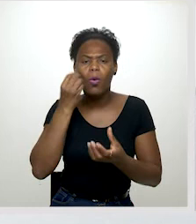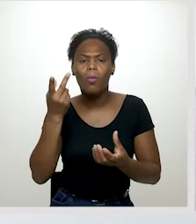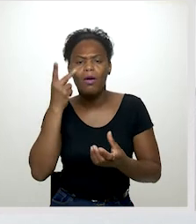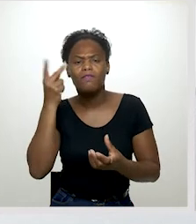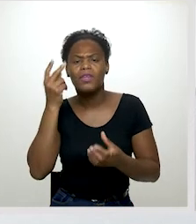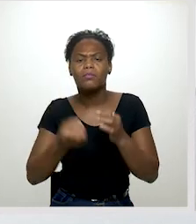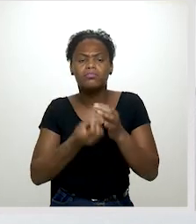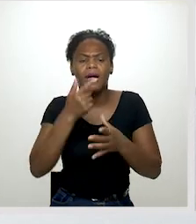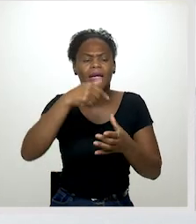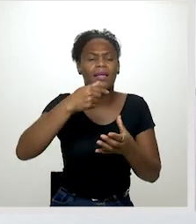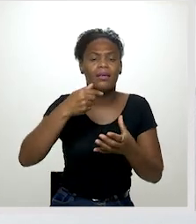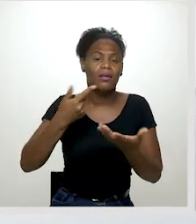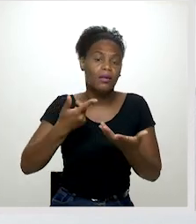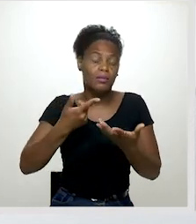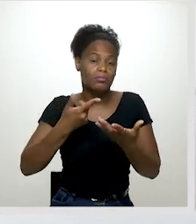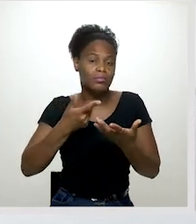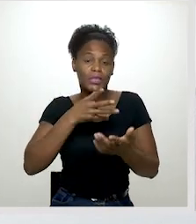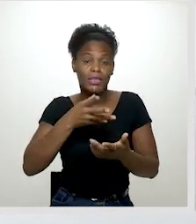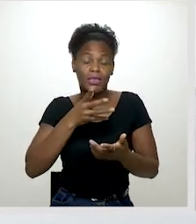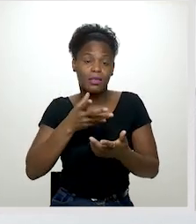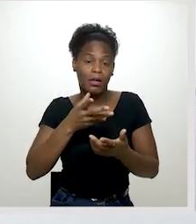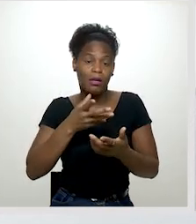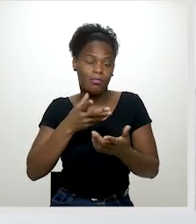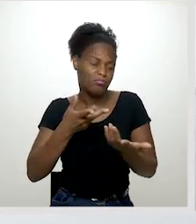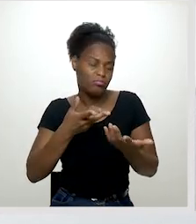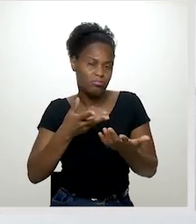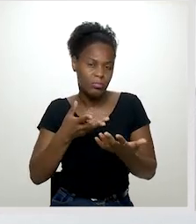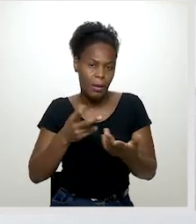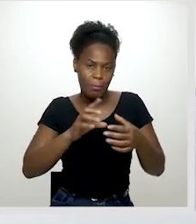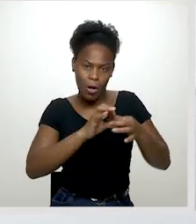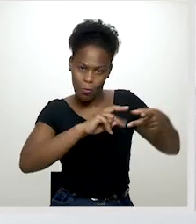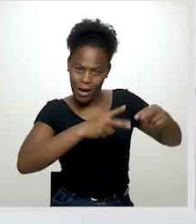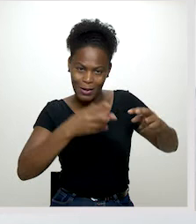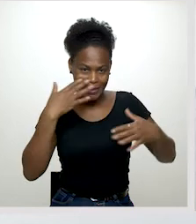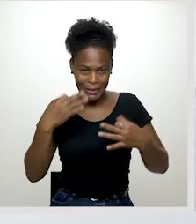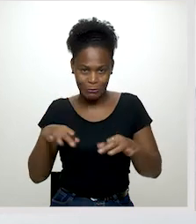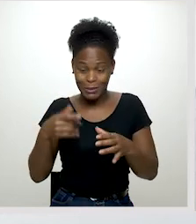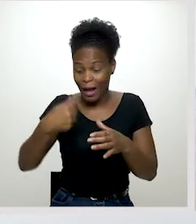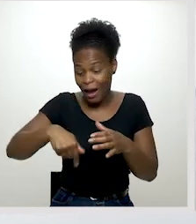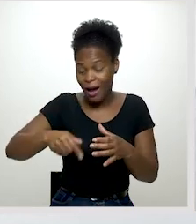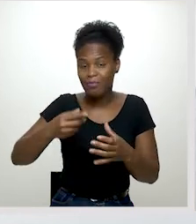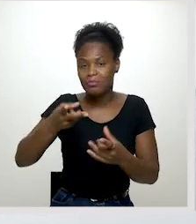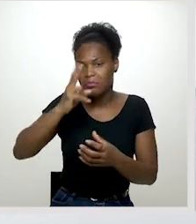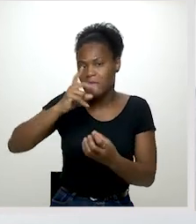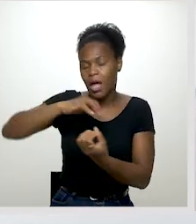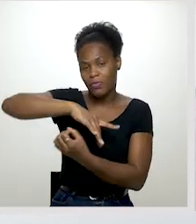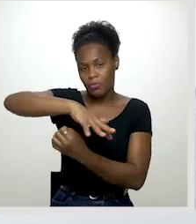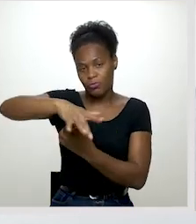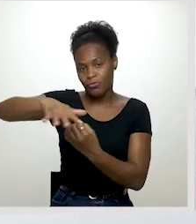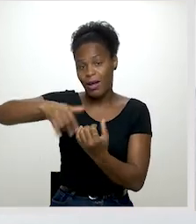a vida surgiu a partir de moléculas simples, presentes na